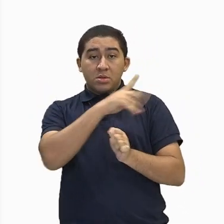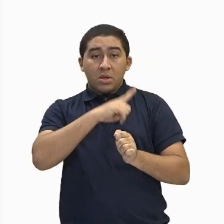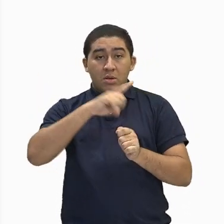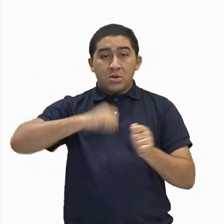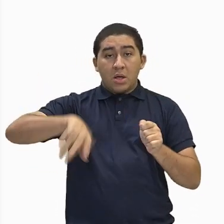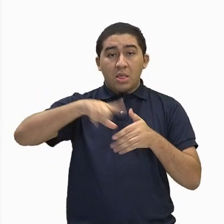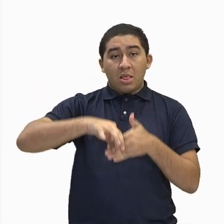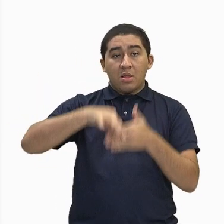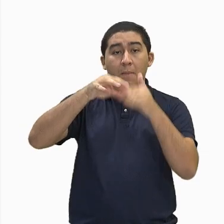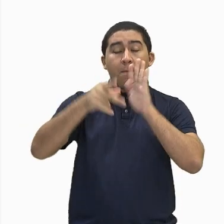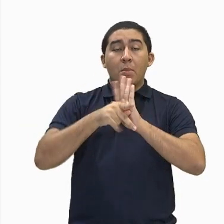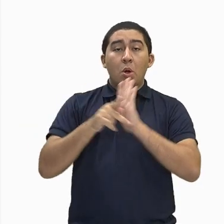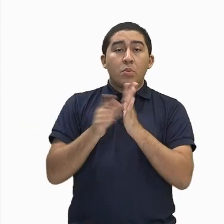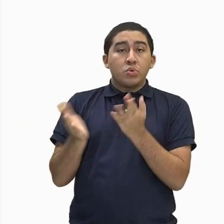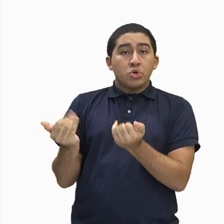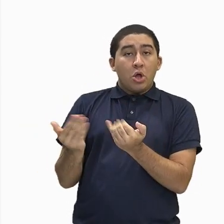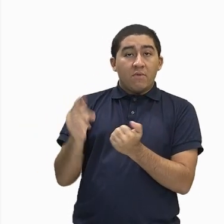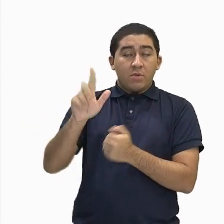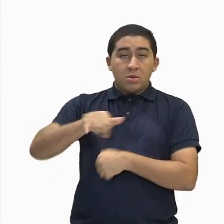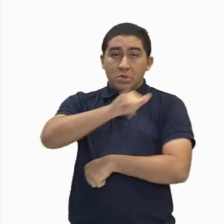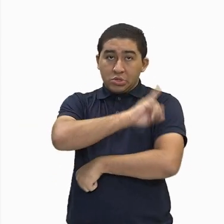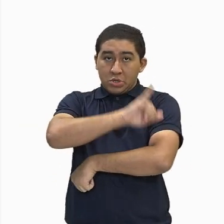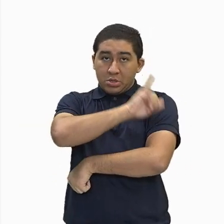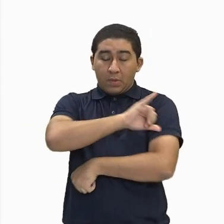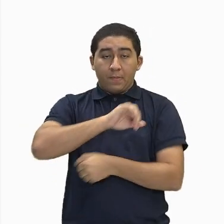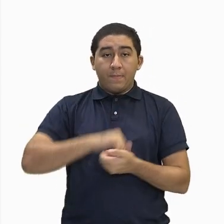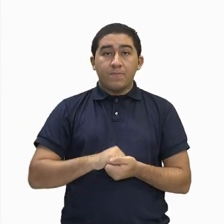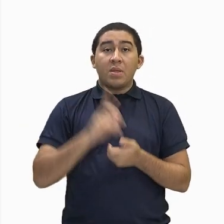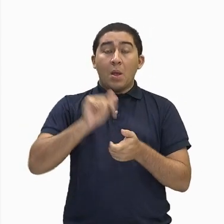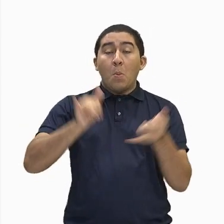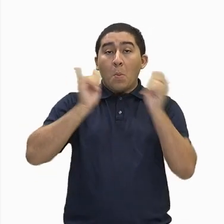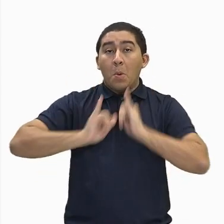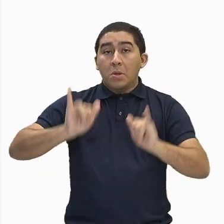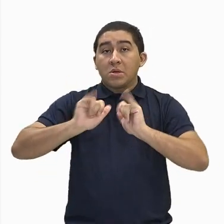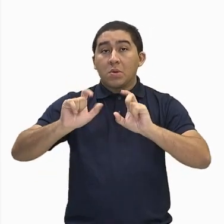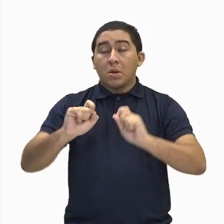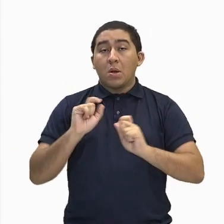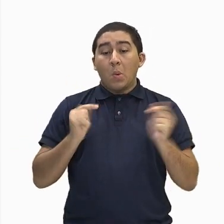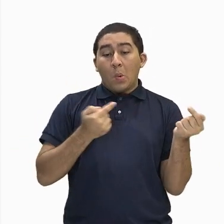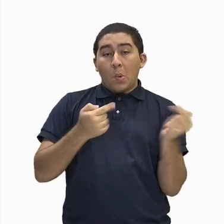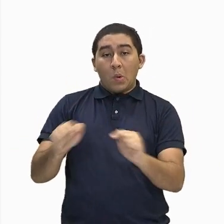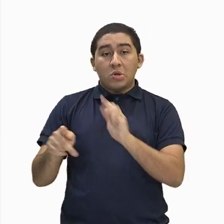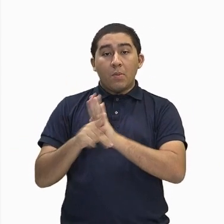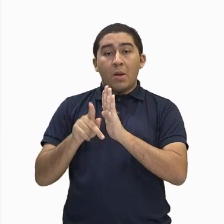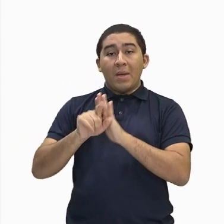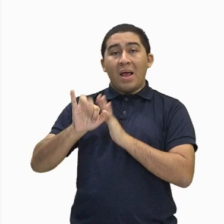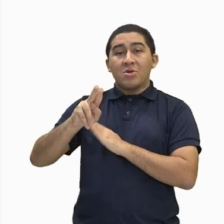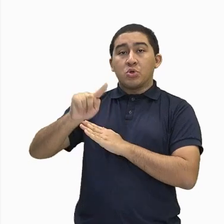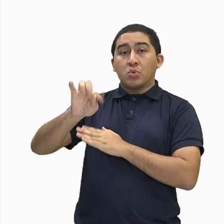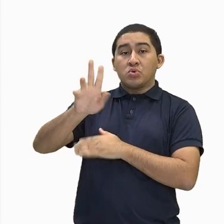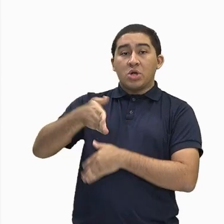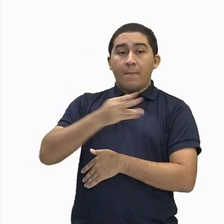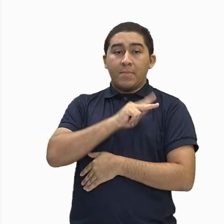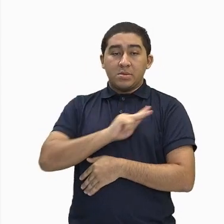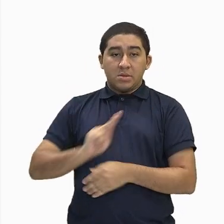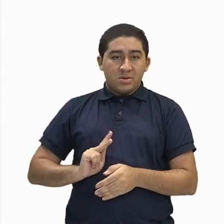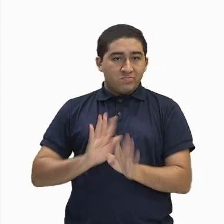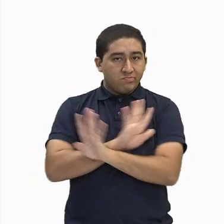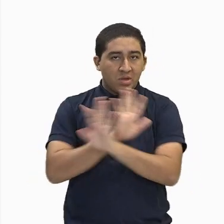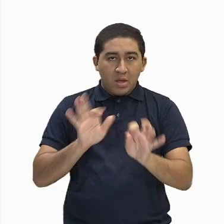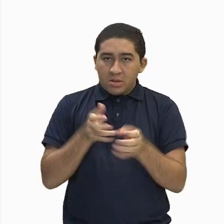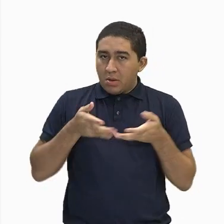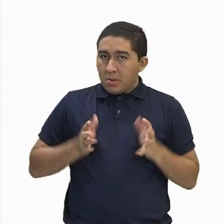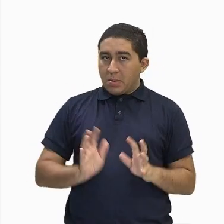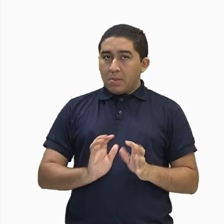por jovens oficiais do Rio de Janeiro. Foi um protesto contra a posse de Arthur Bernardes como presidente.